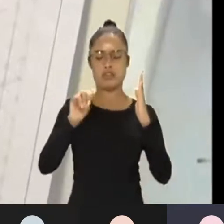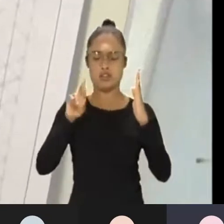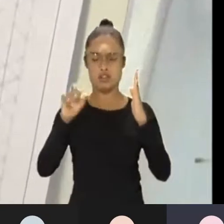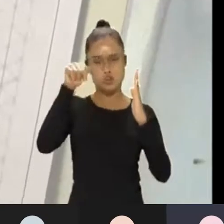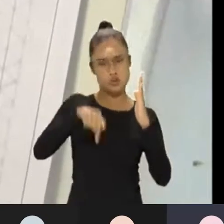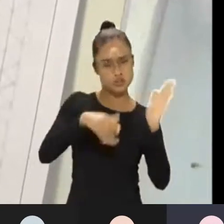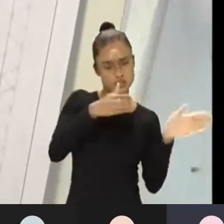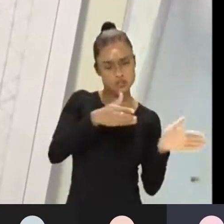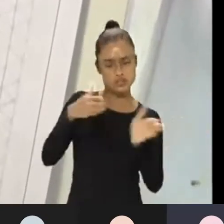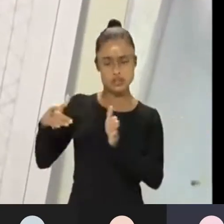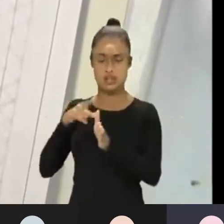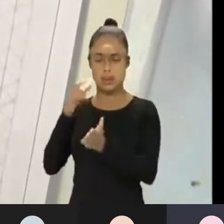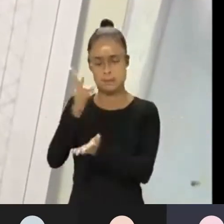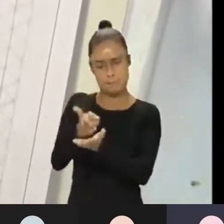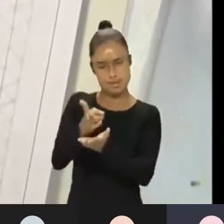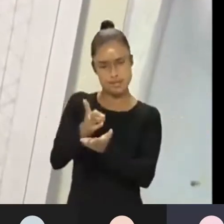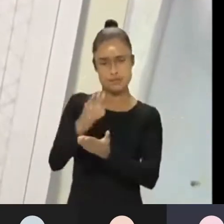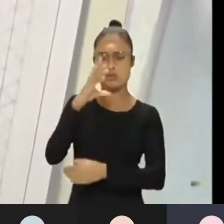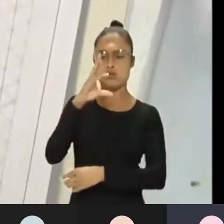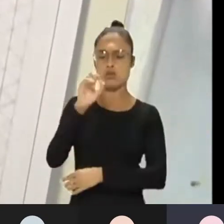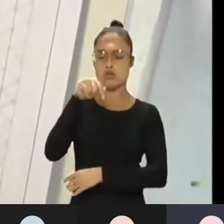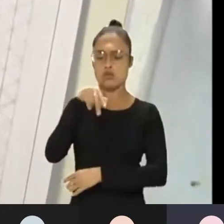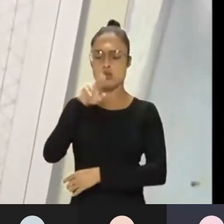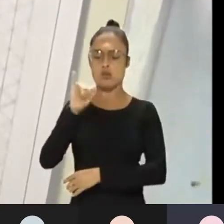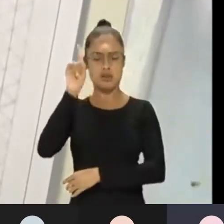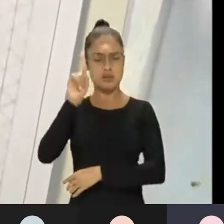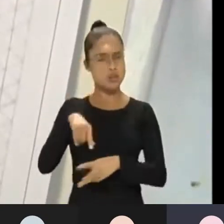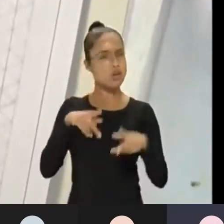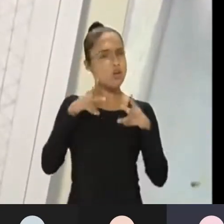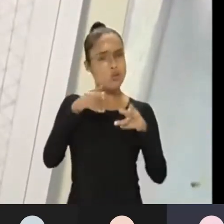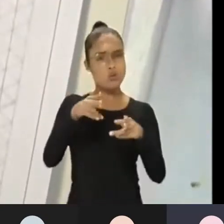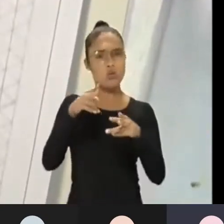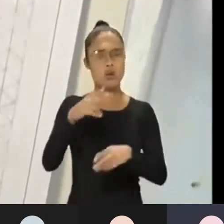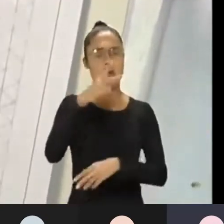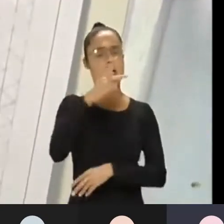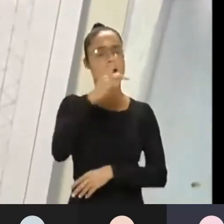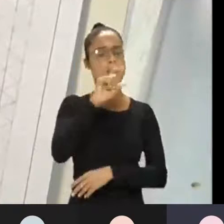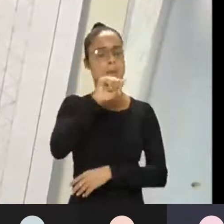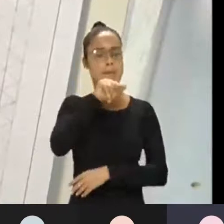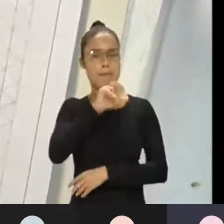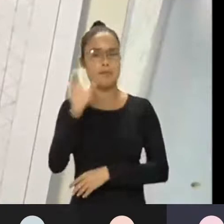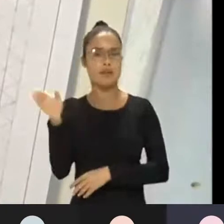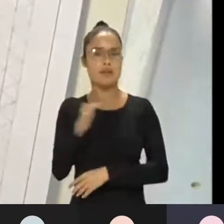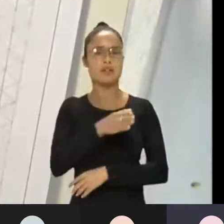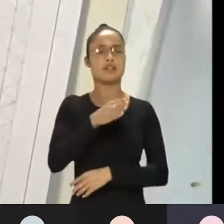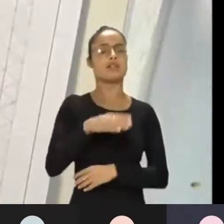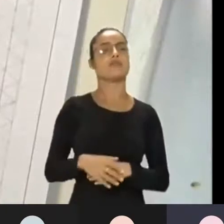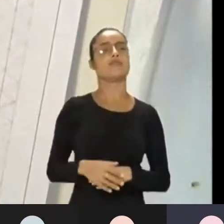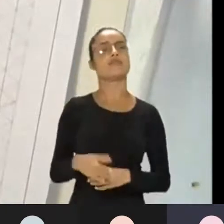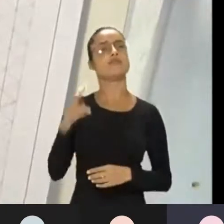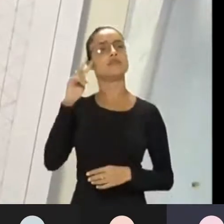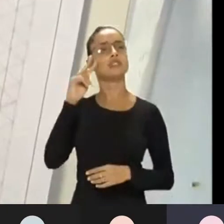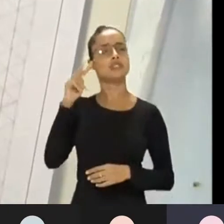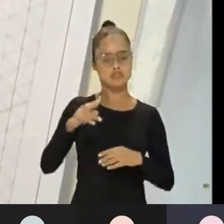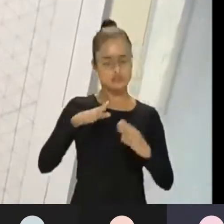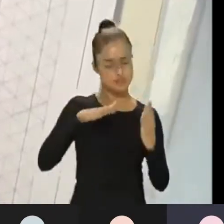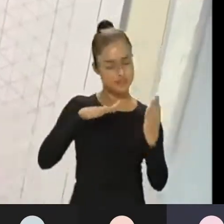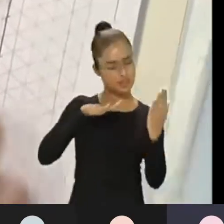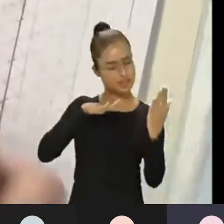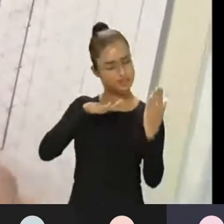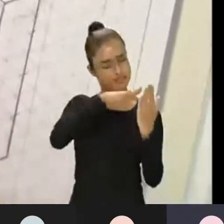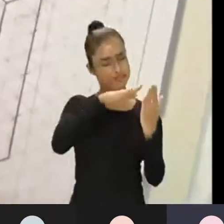que é a mesma posição na parte superior. O plano inclinado, ó, eu destaquei com uma cor distinta, porque